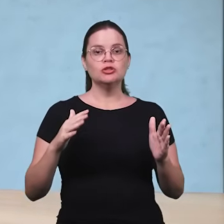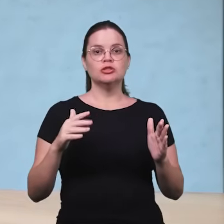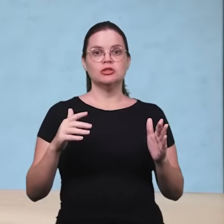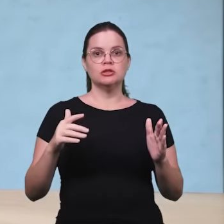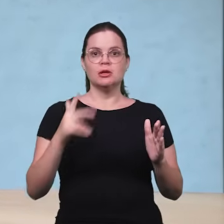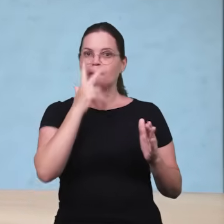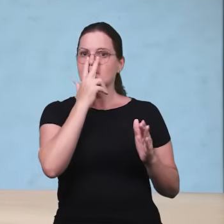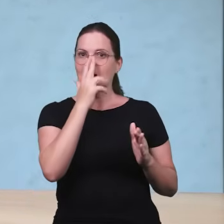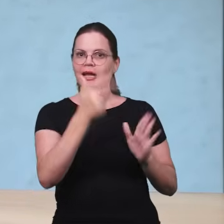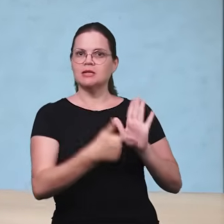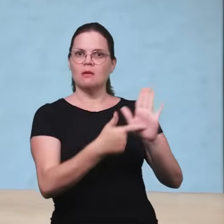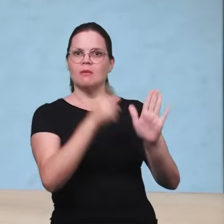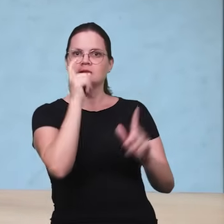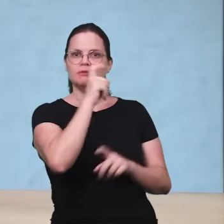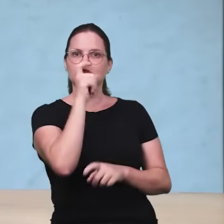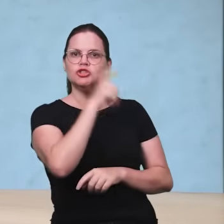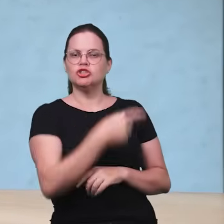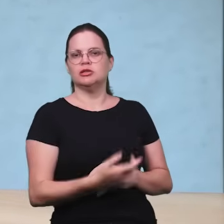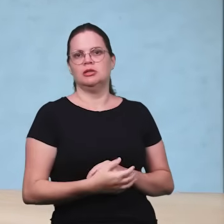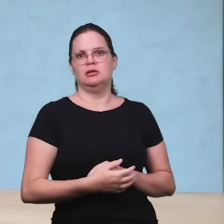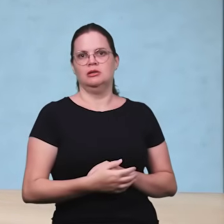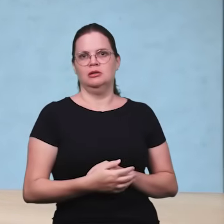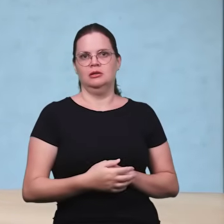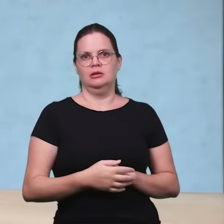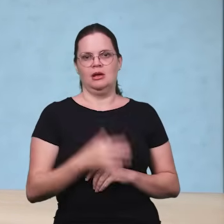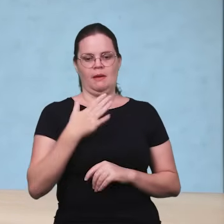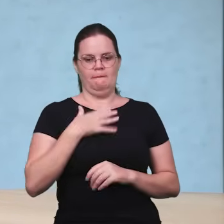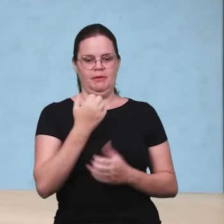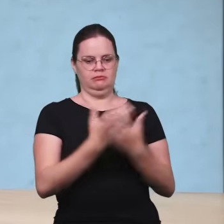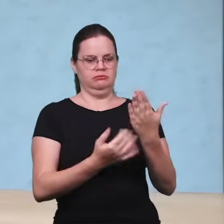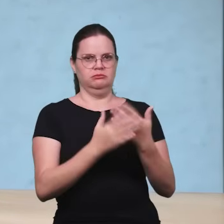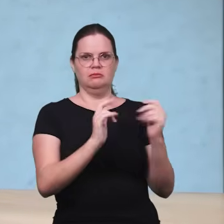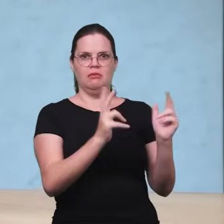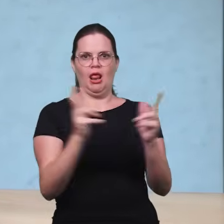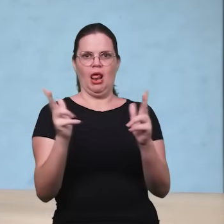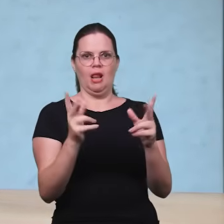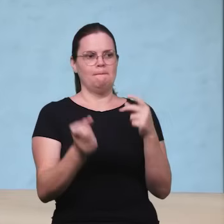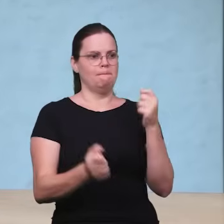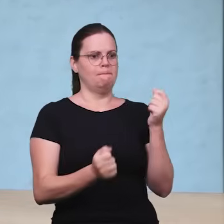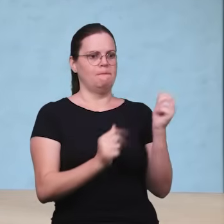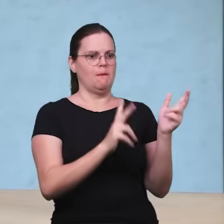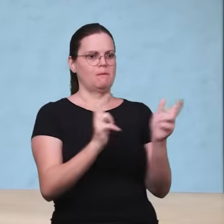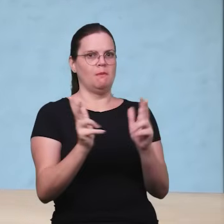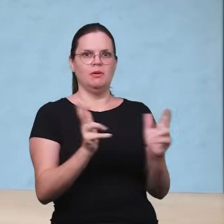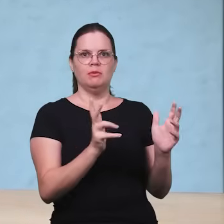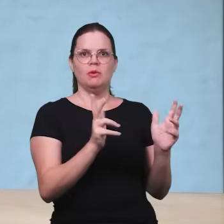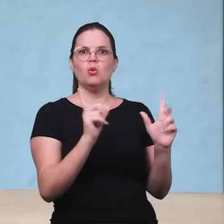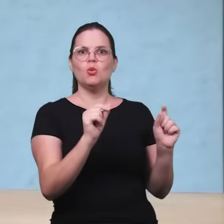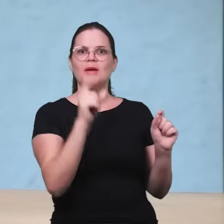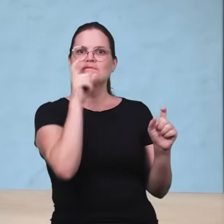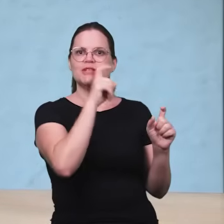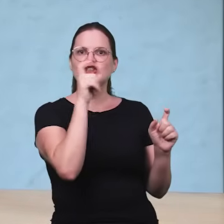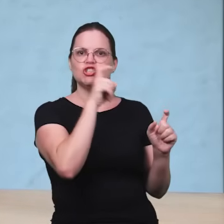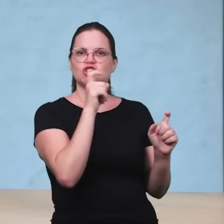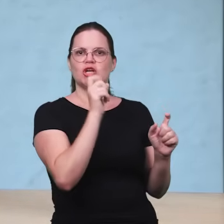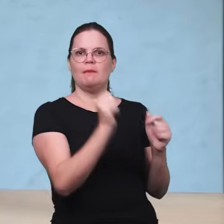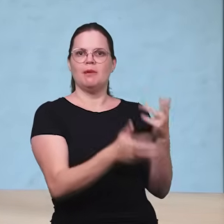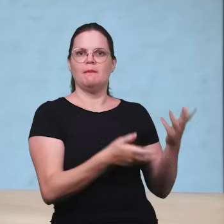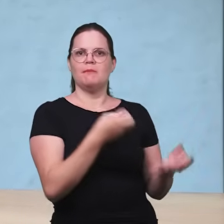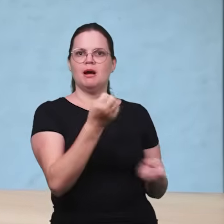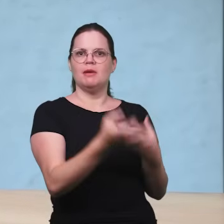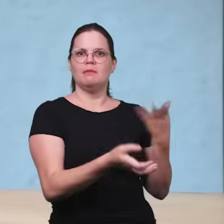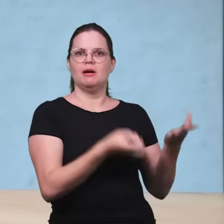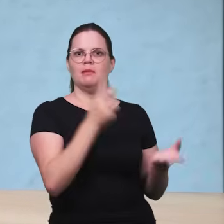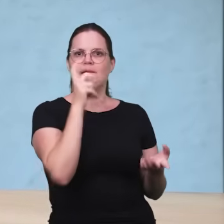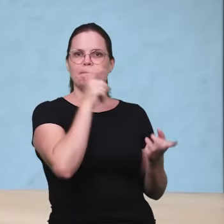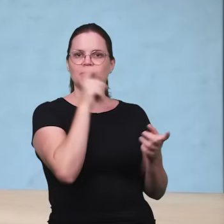um engano, os nossos lábios proferem coisas enganosas, a nossa vida começa a ser construída